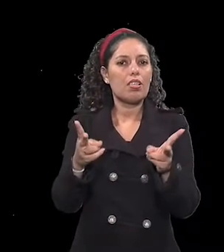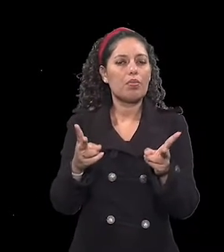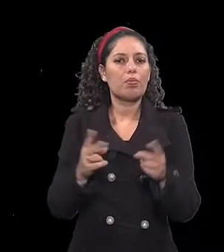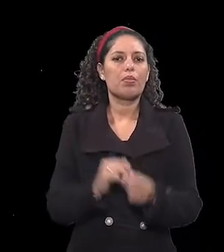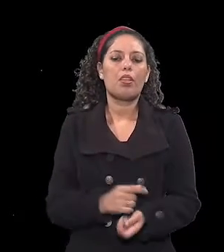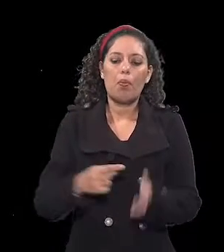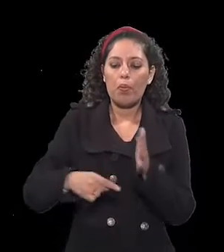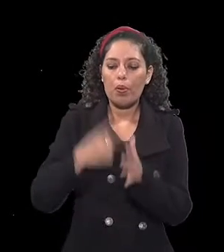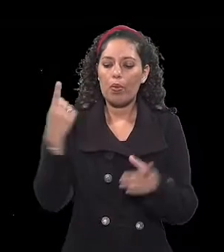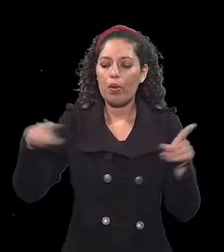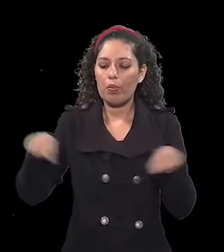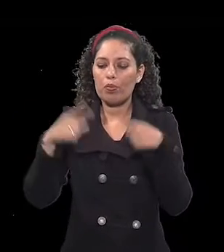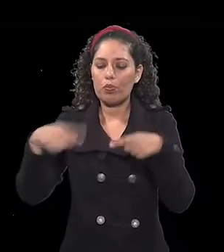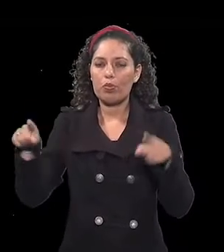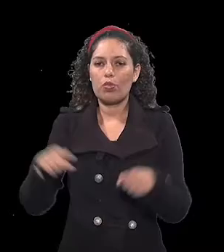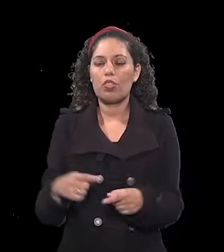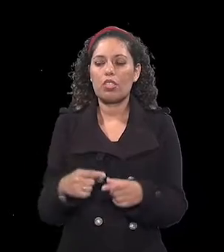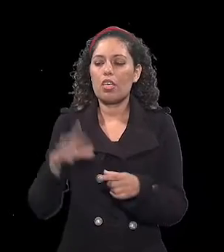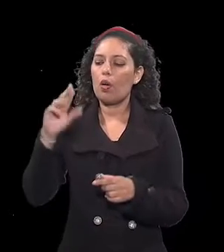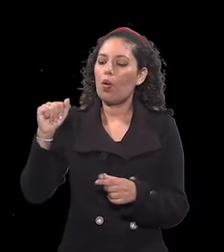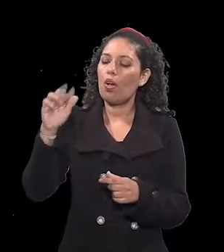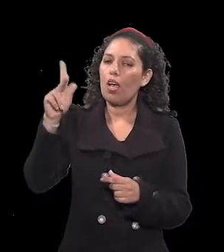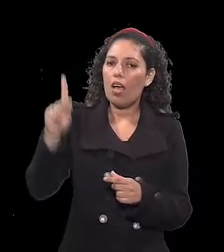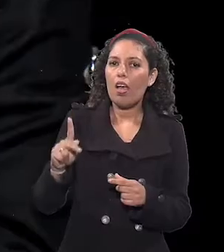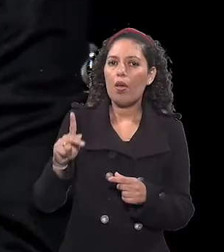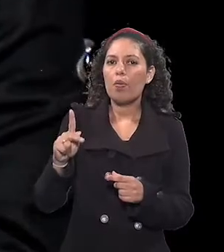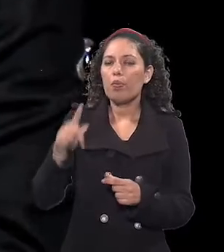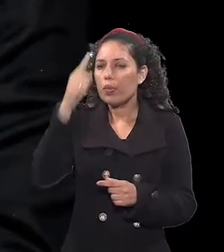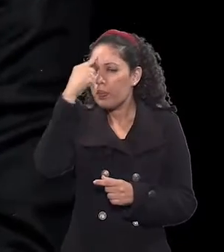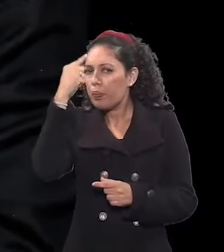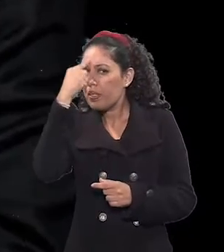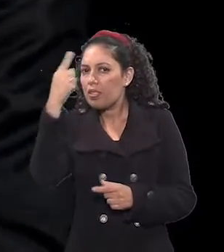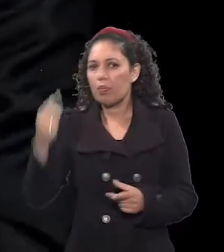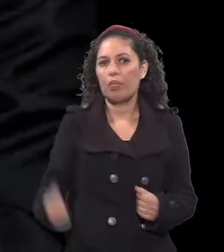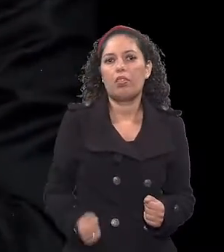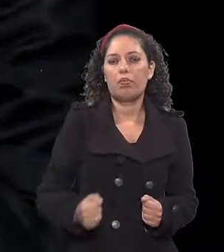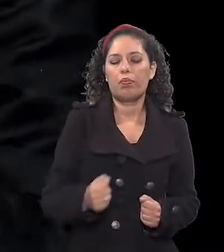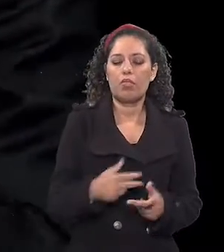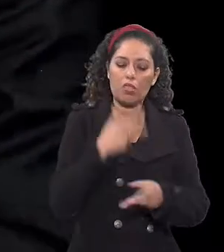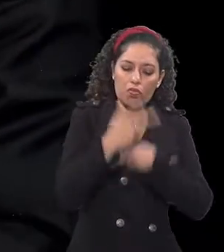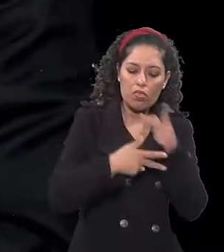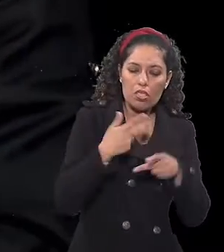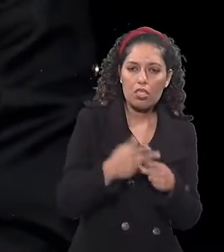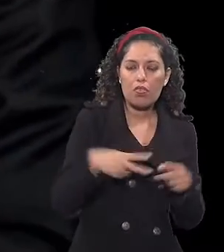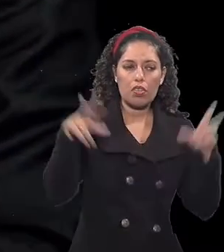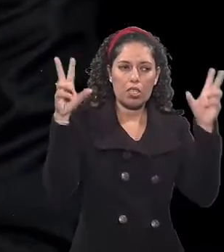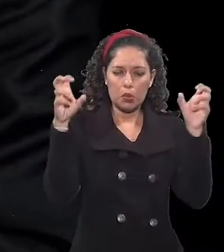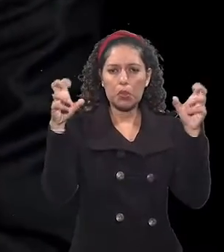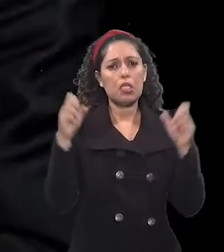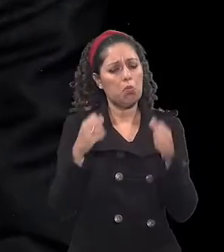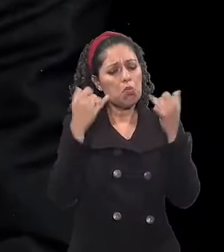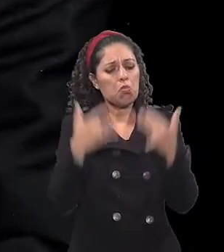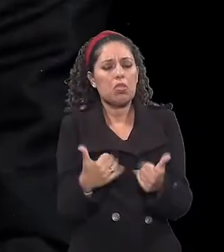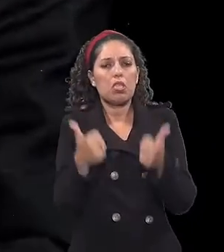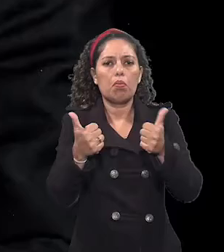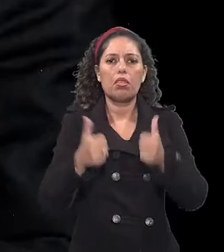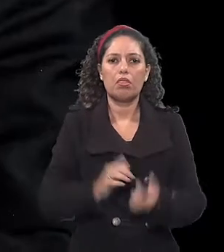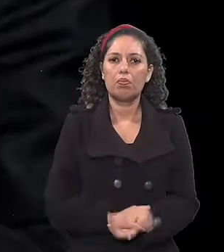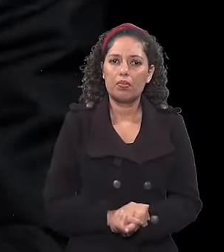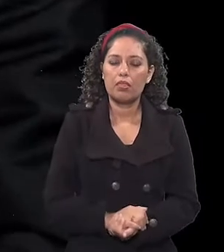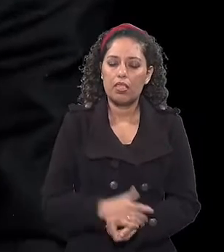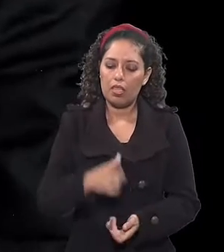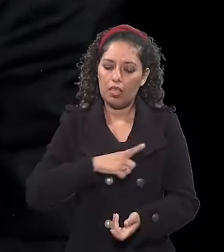página. Primeira música nossa é o Rap da Consciência. Rap da Consciência. Isso fala muito, a partir do próprio título.